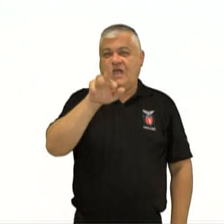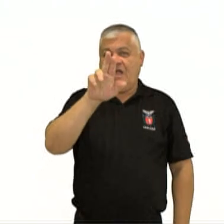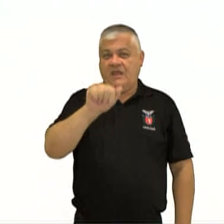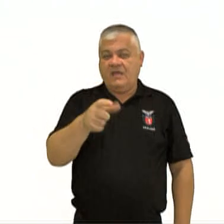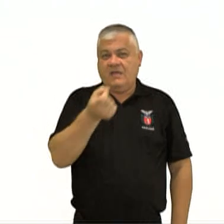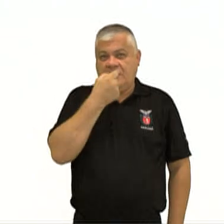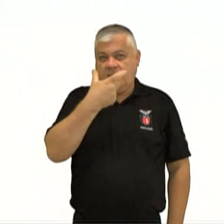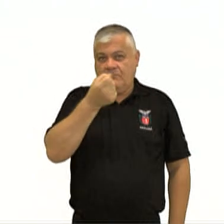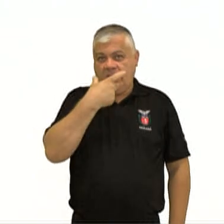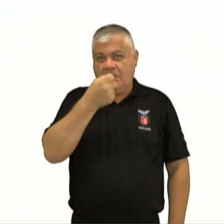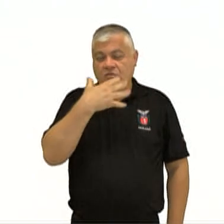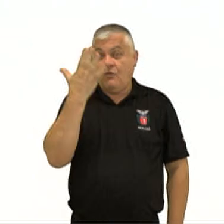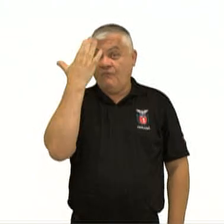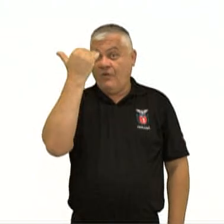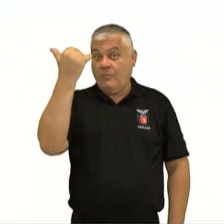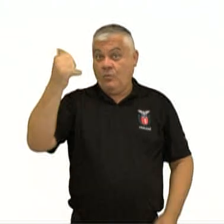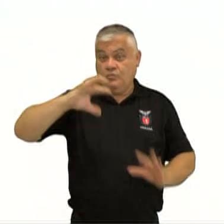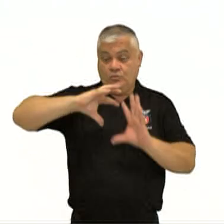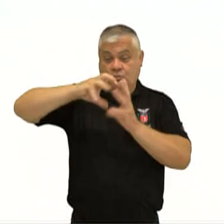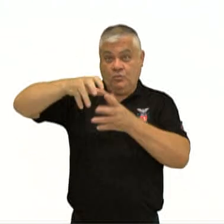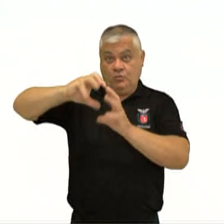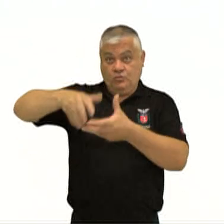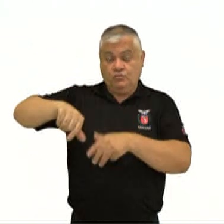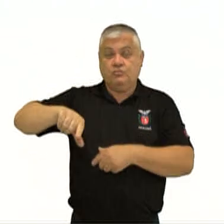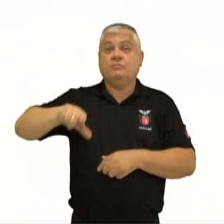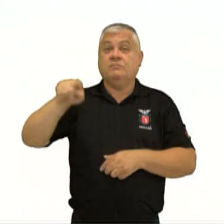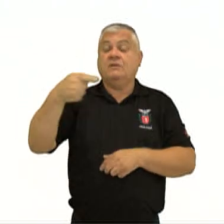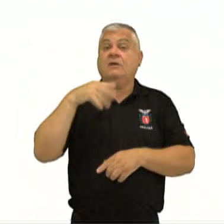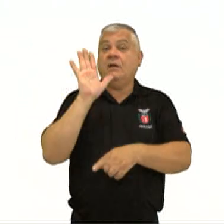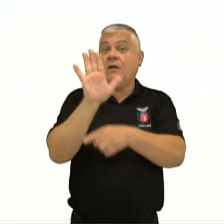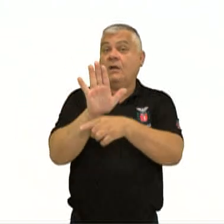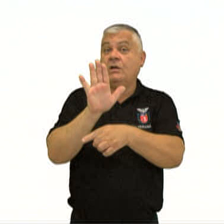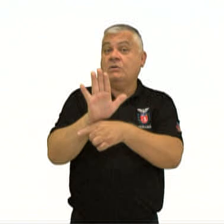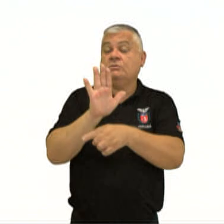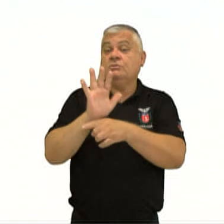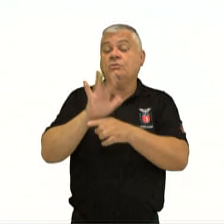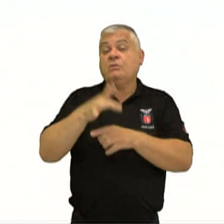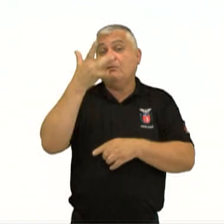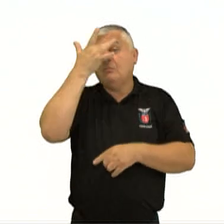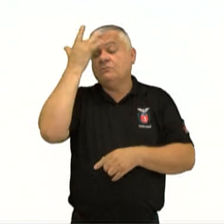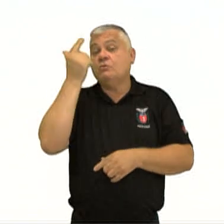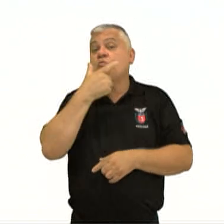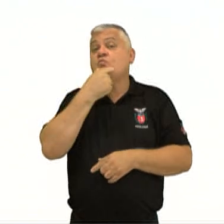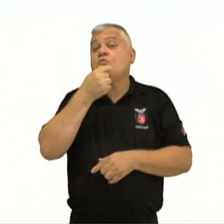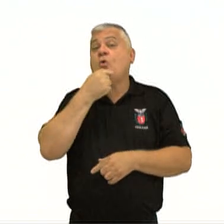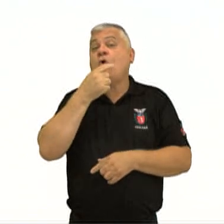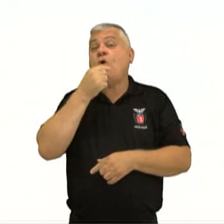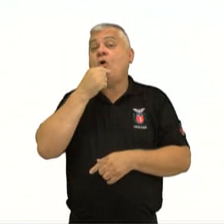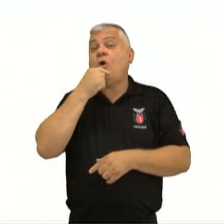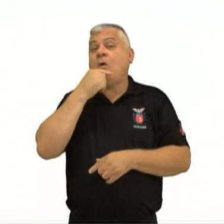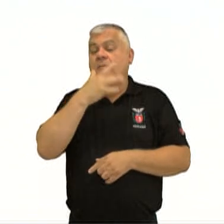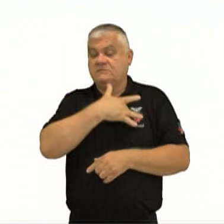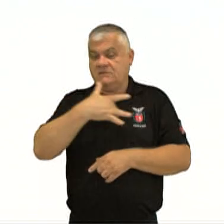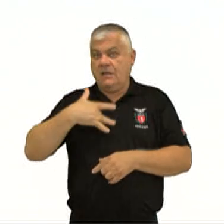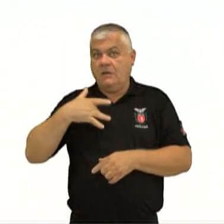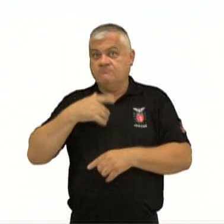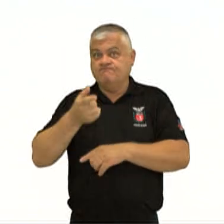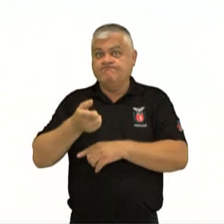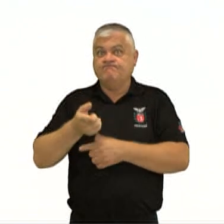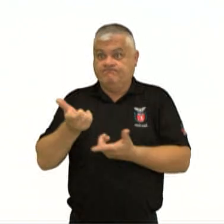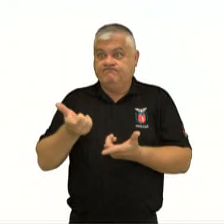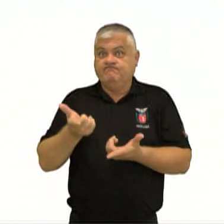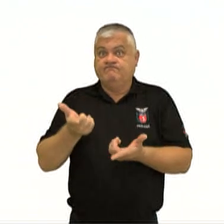medicamentos mais conhecidos no mundo, indicados para o tratamento de disfunção erétil, tem como princípio ativo